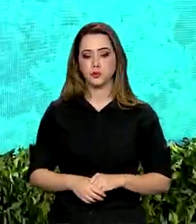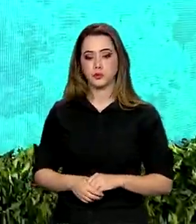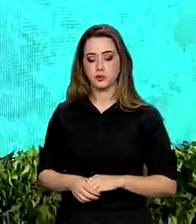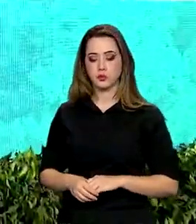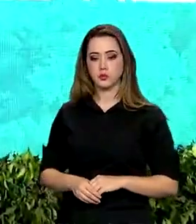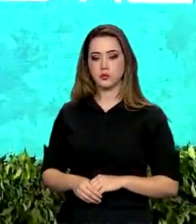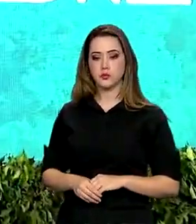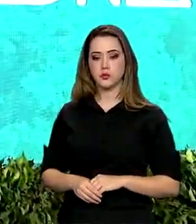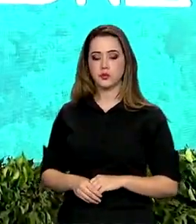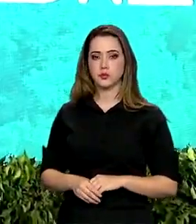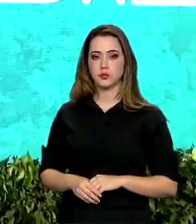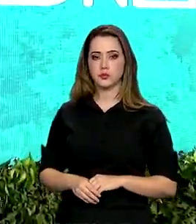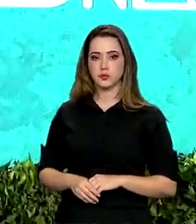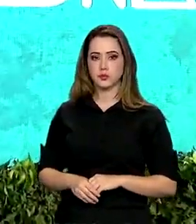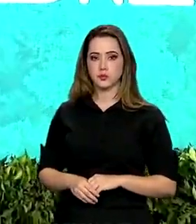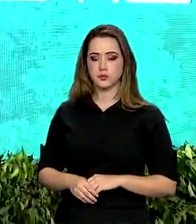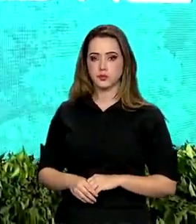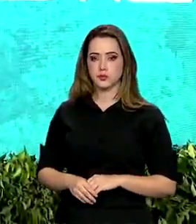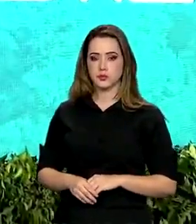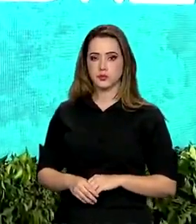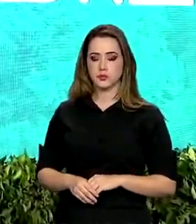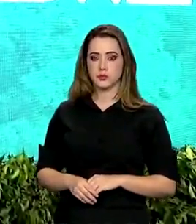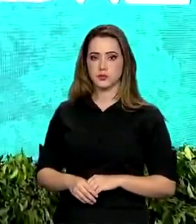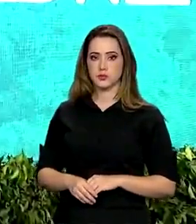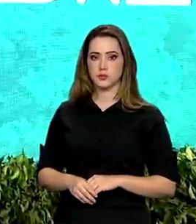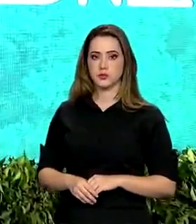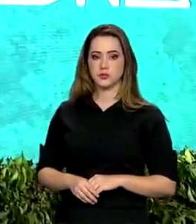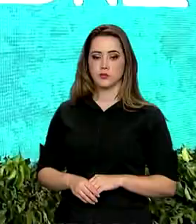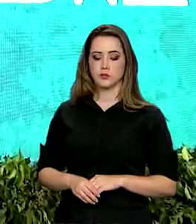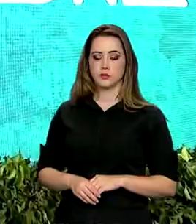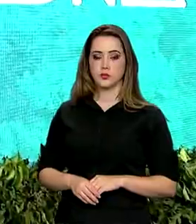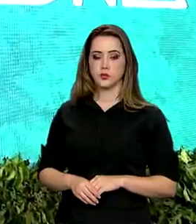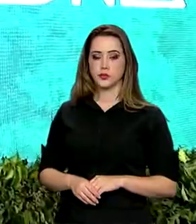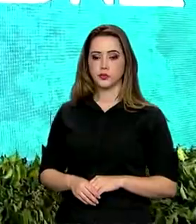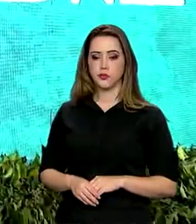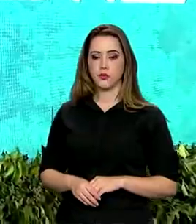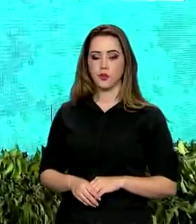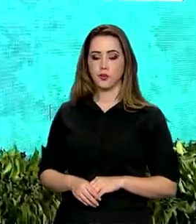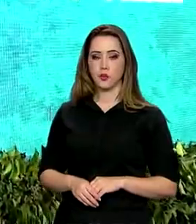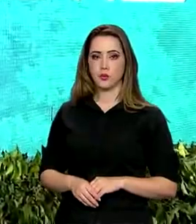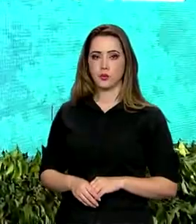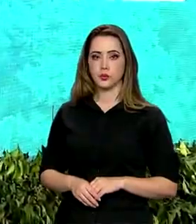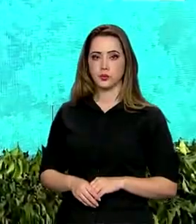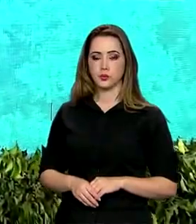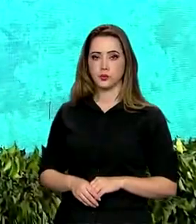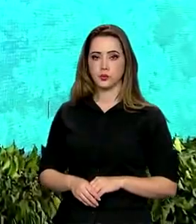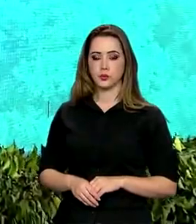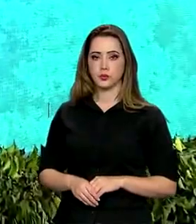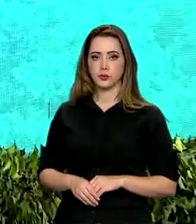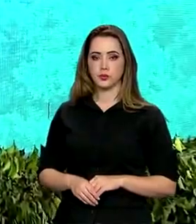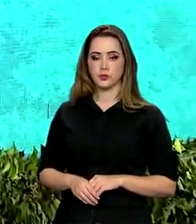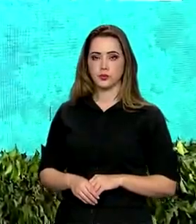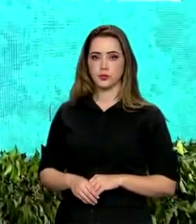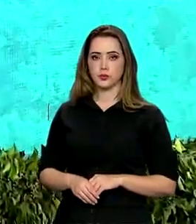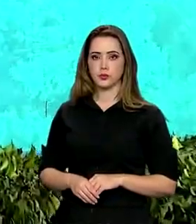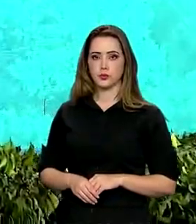very important gathering. We found it to be an important platform in our preparations